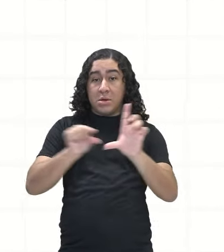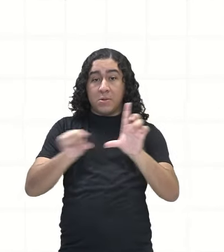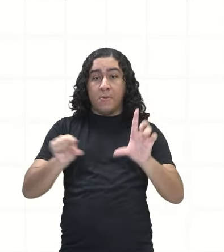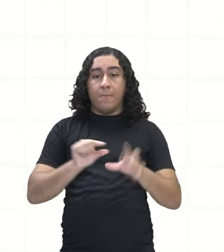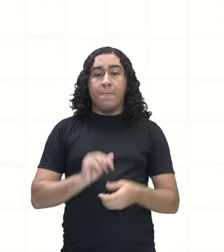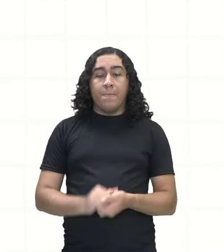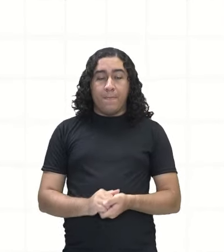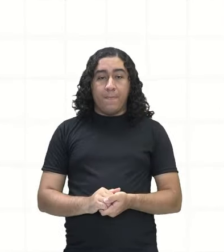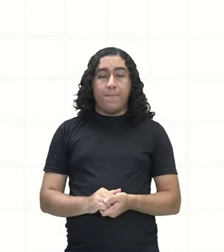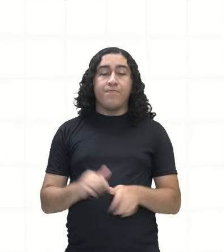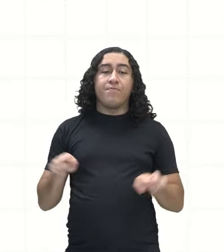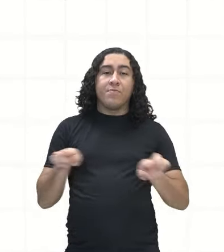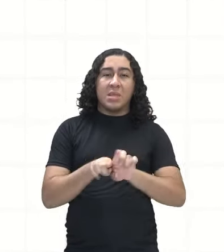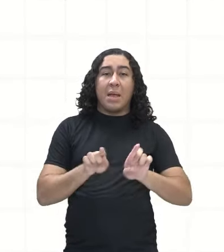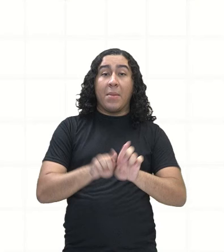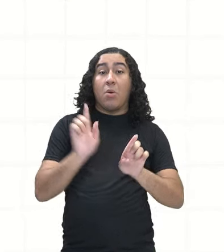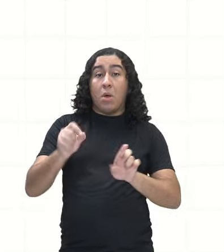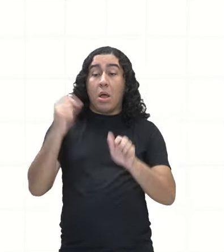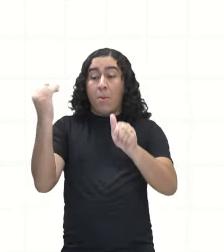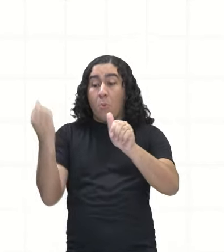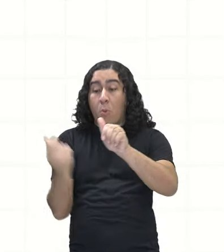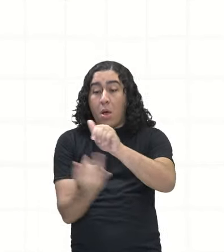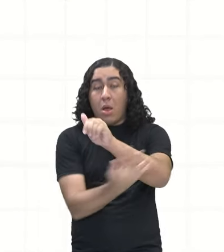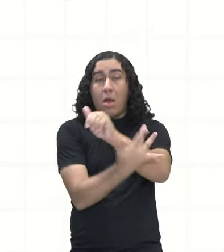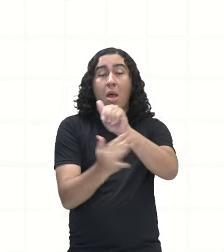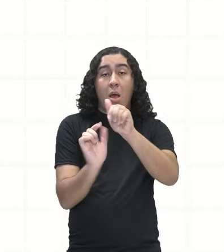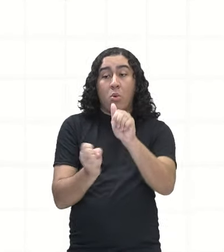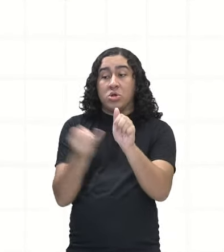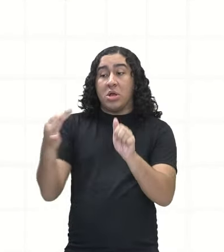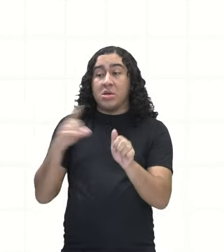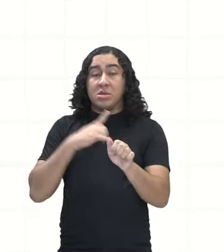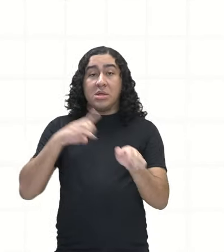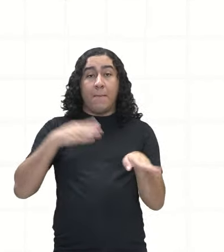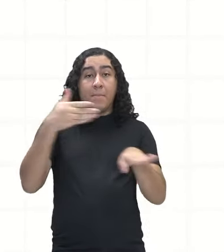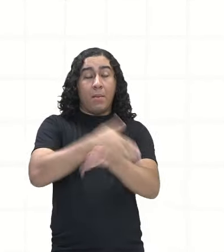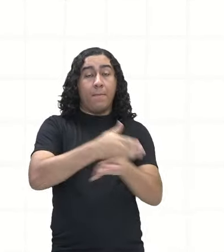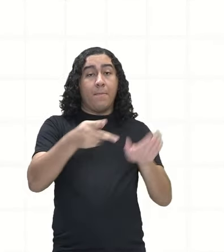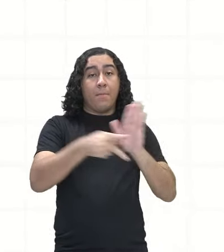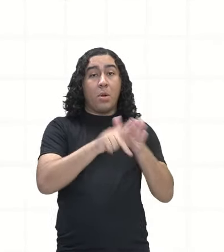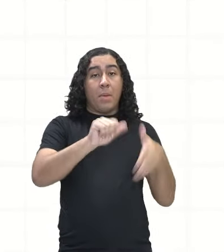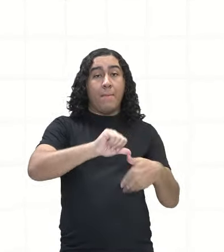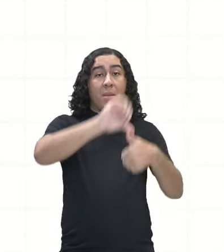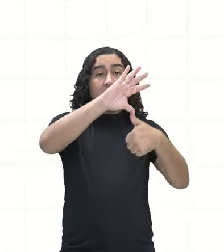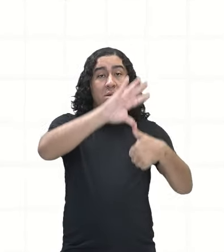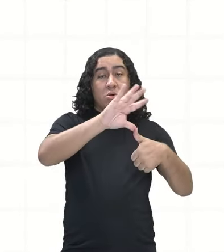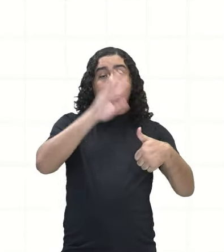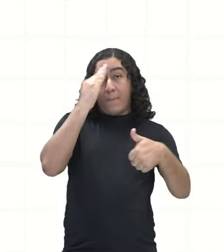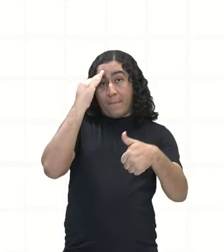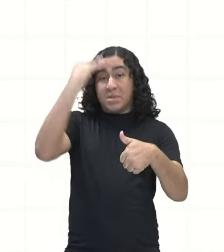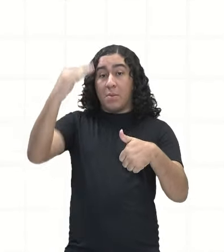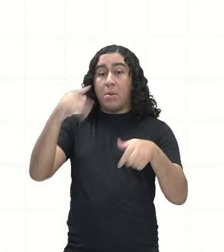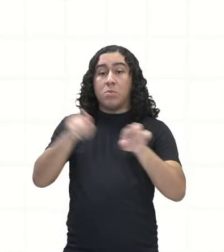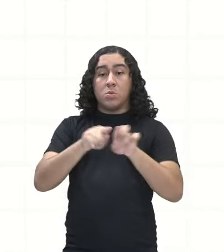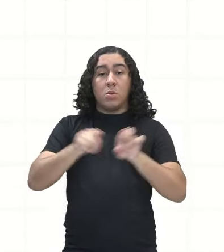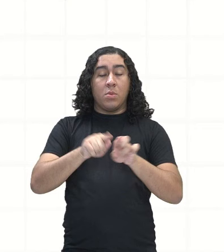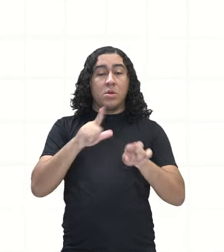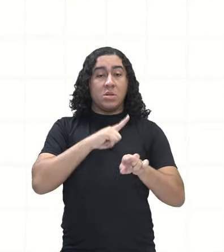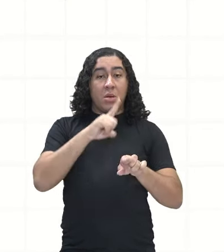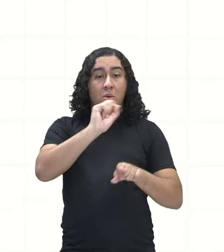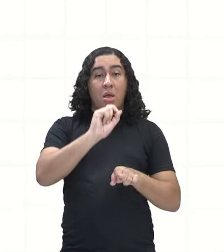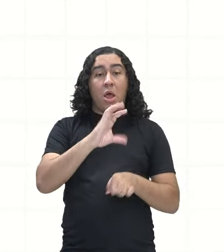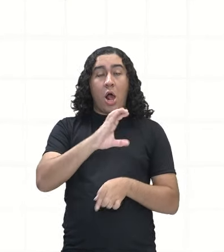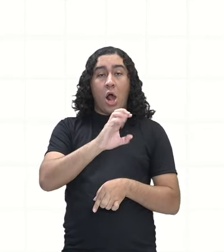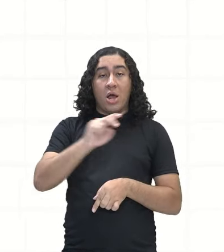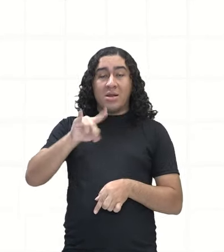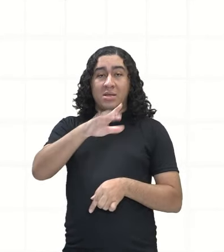desses desses migrantes europeus Eles vieram em direção à América do Norte eles vieram em direção também ao Canadá Tá